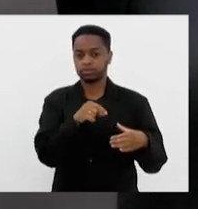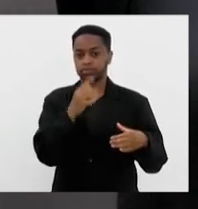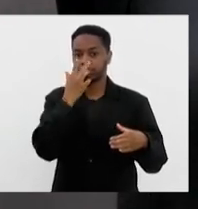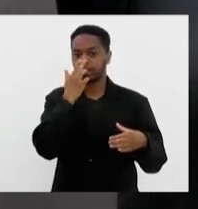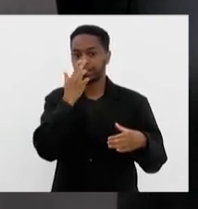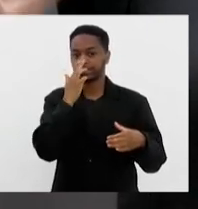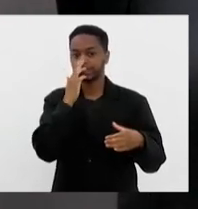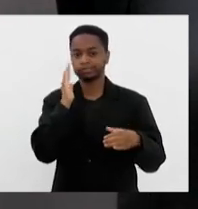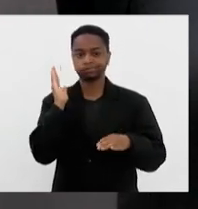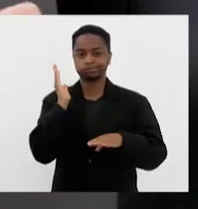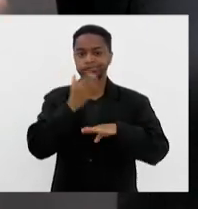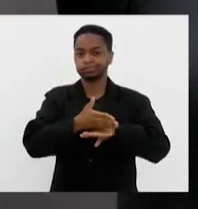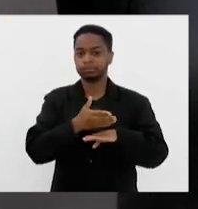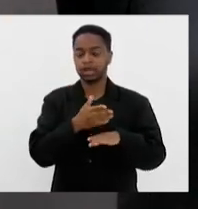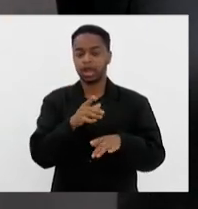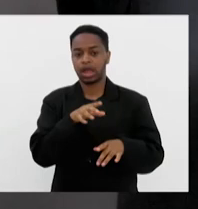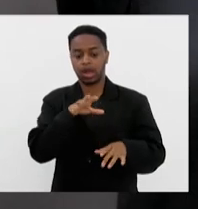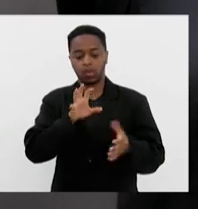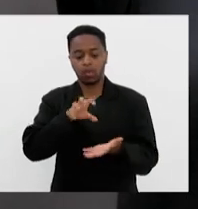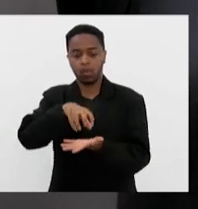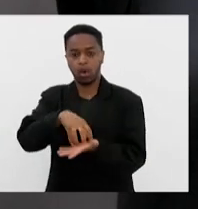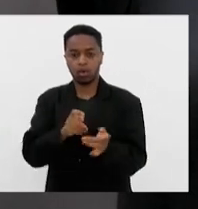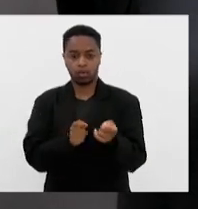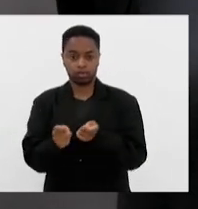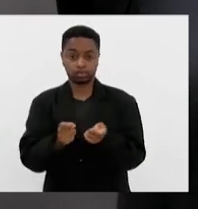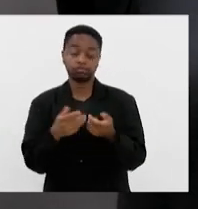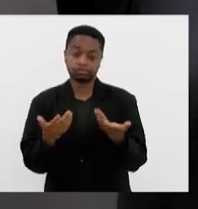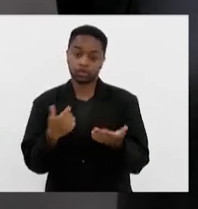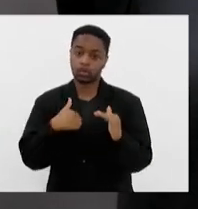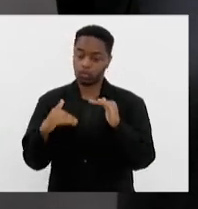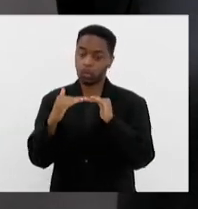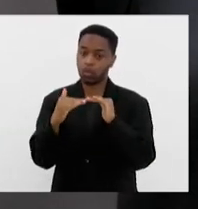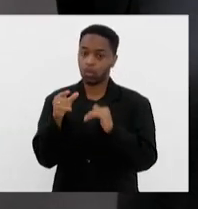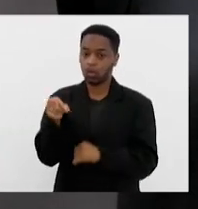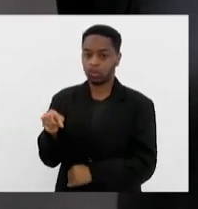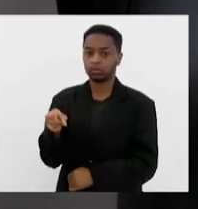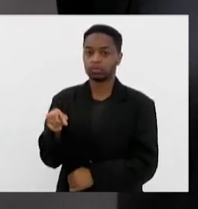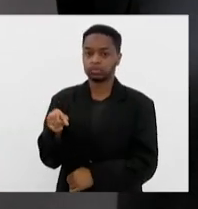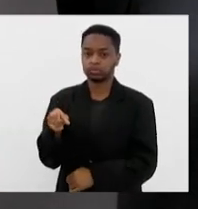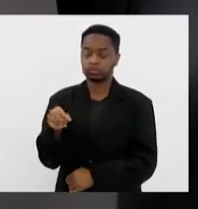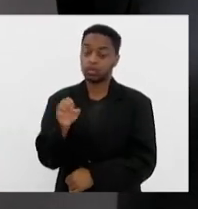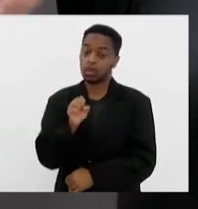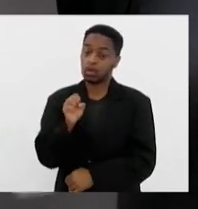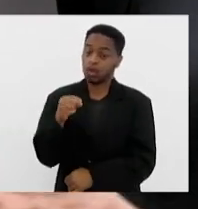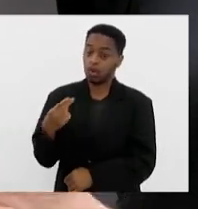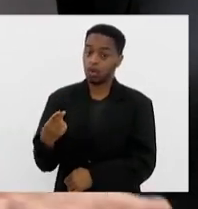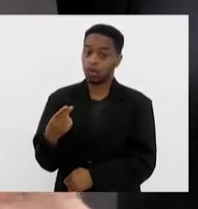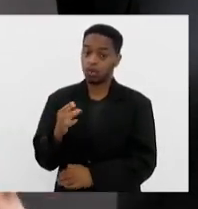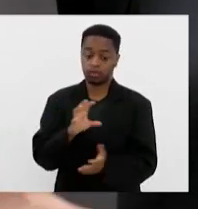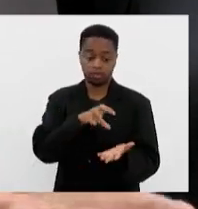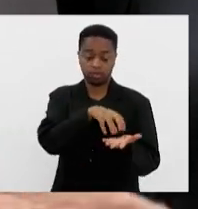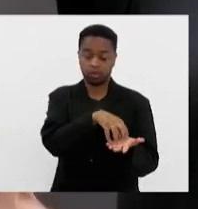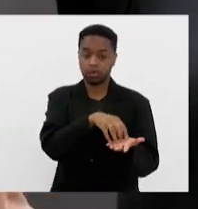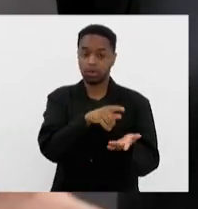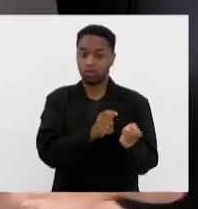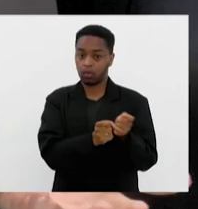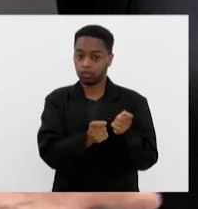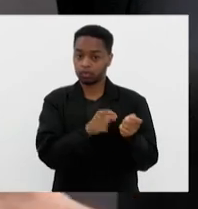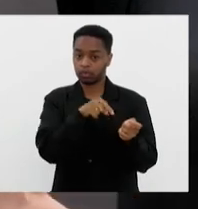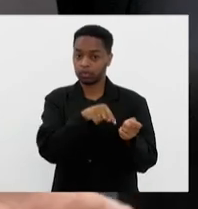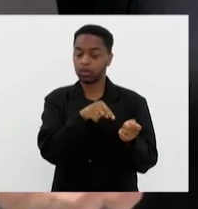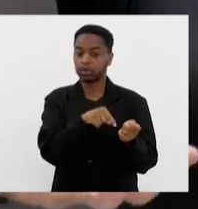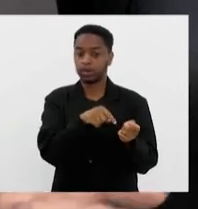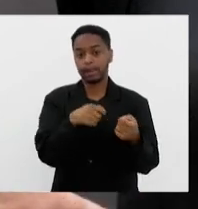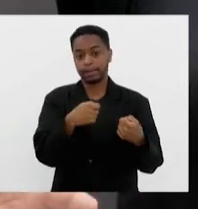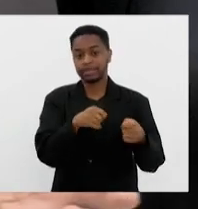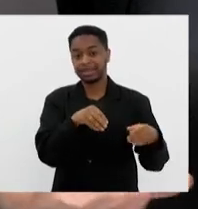da Controladoria, eu concordaria com Vossa Excelência. Ou, no mínimo, a Controladoria tem que estar